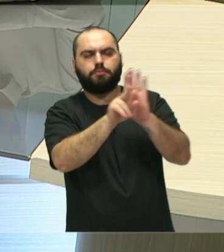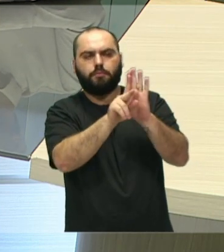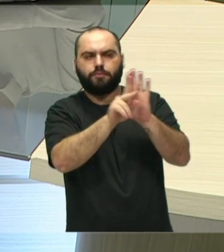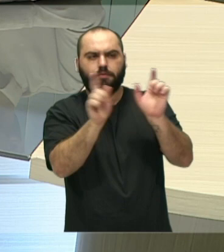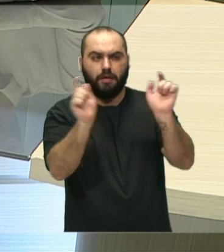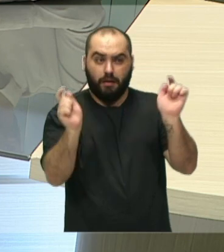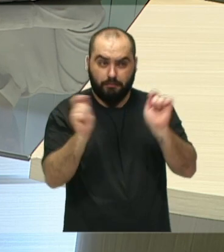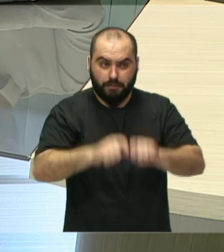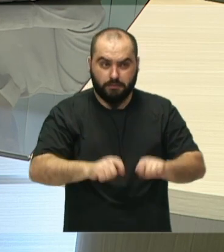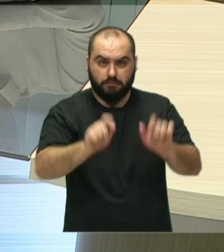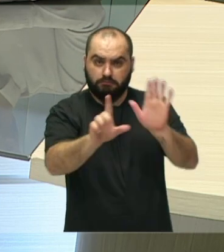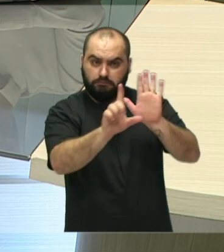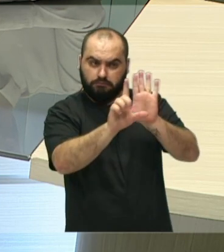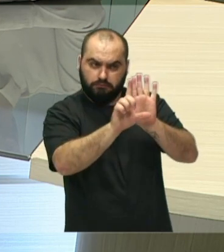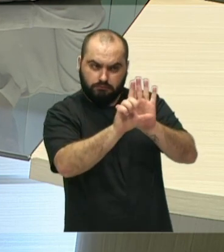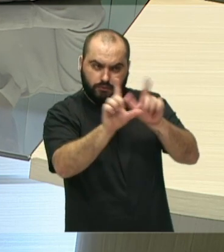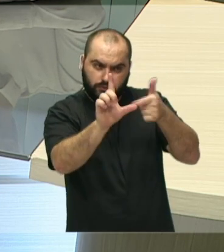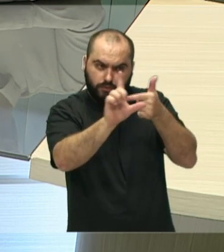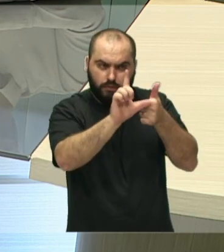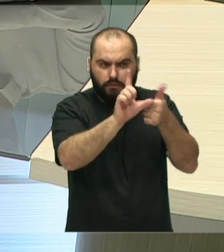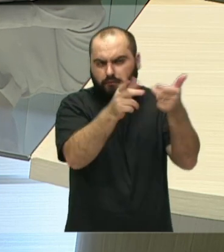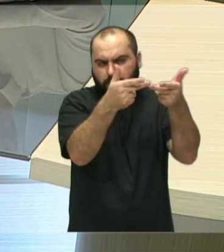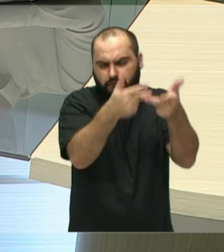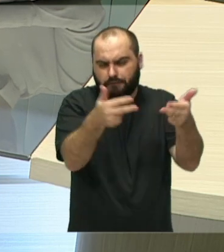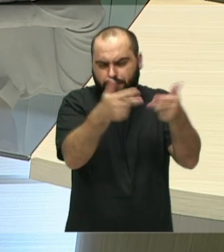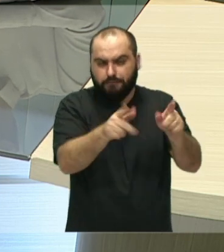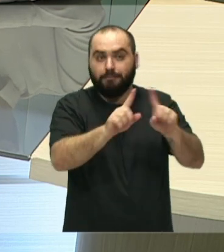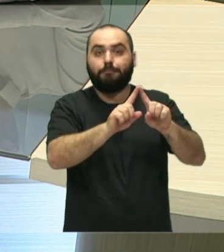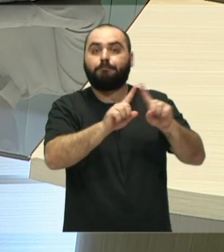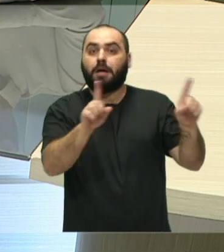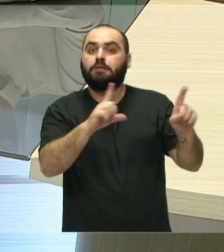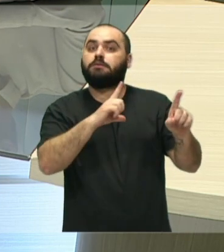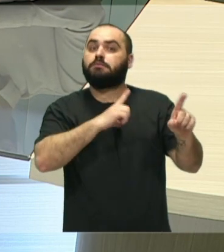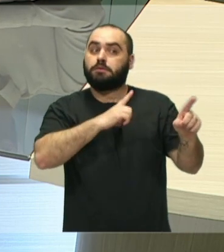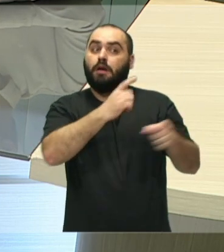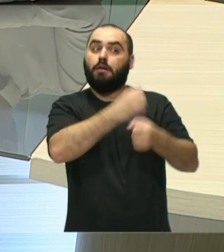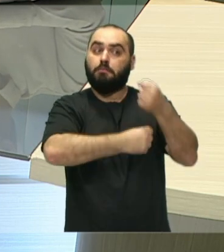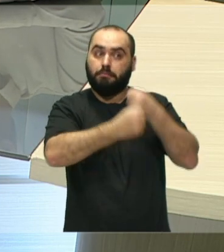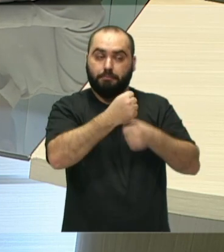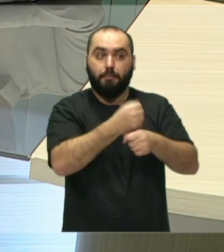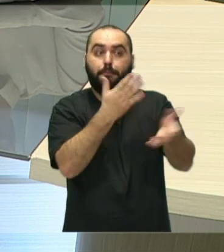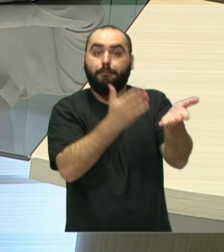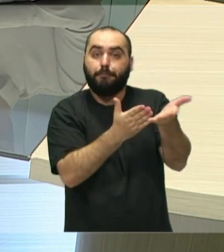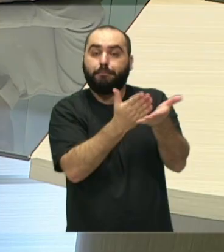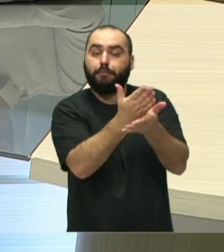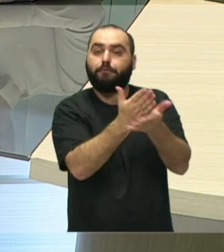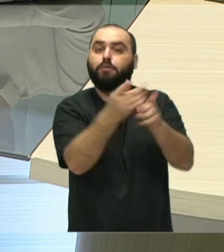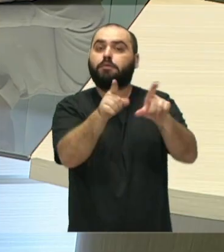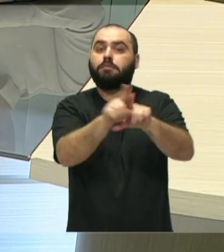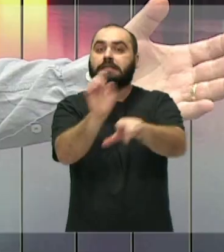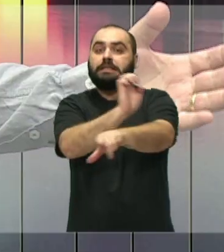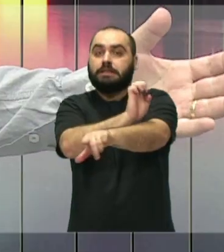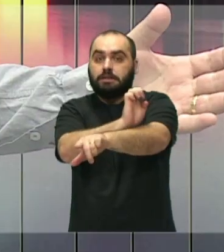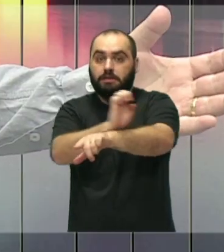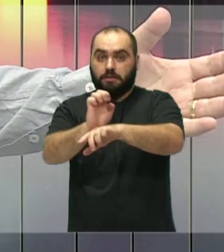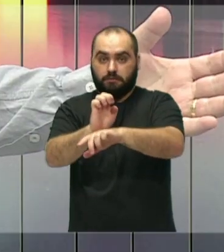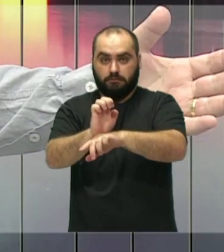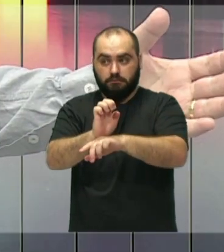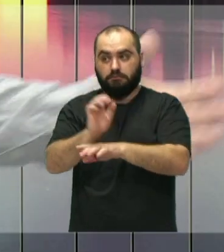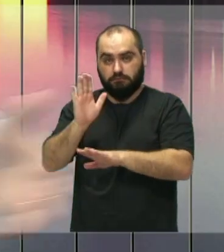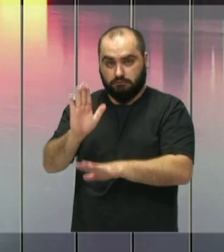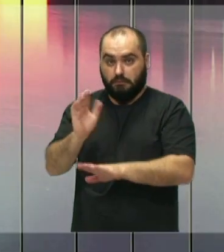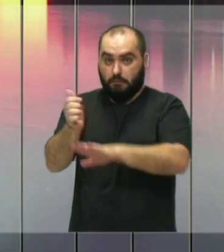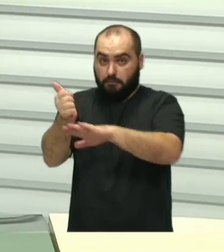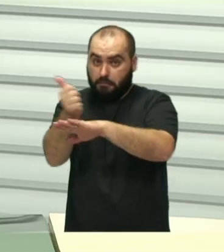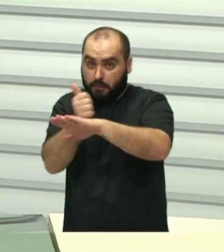a câmara também aprovou uma legislação para estágio aqui no Poder Legislativo né profissionais e estudantes que estão se